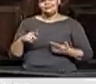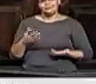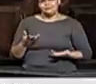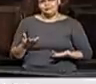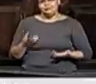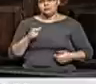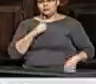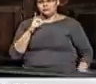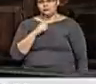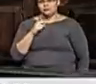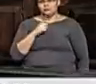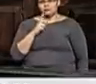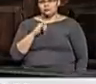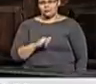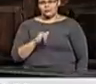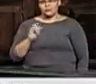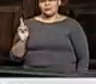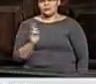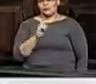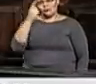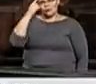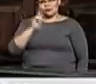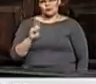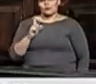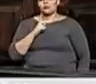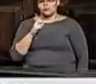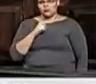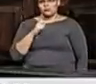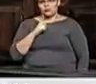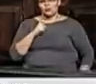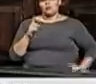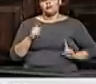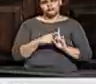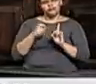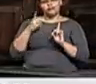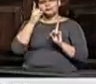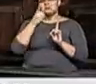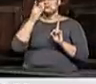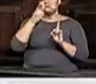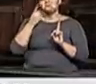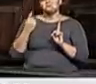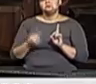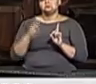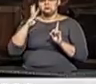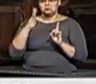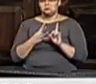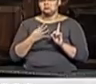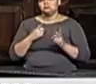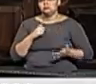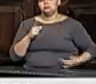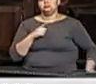Tem! Se vocês não sabem disso, tem!